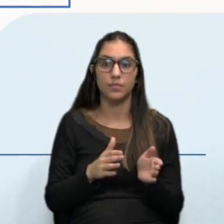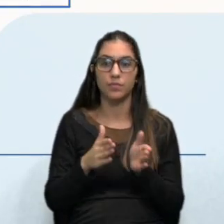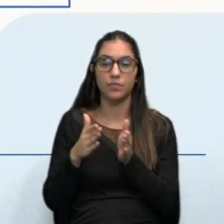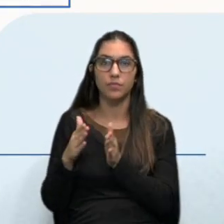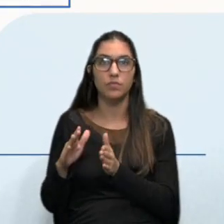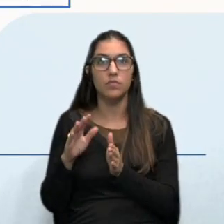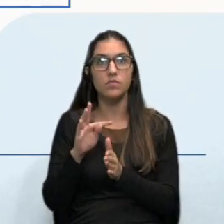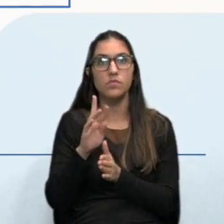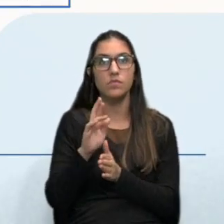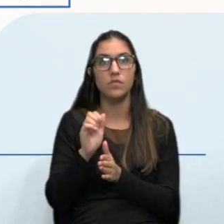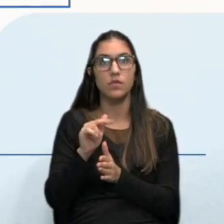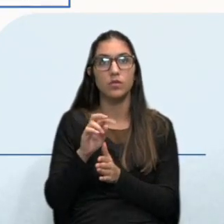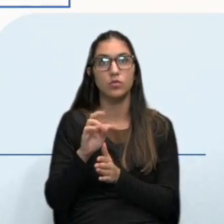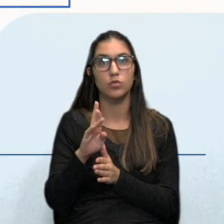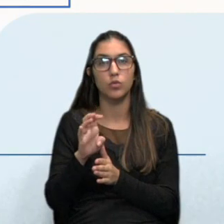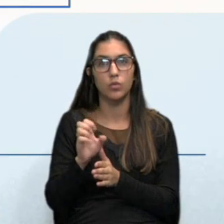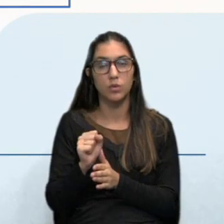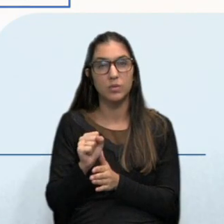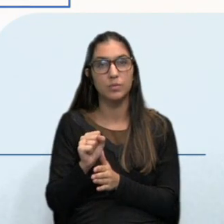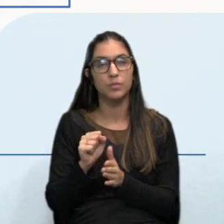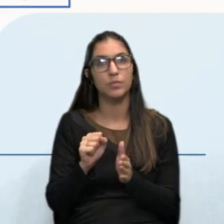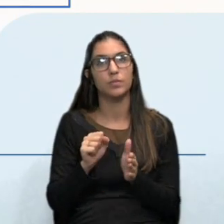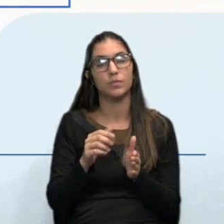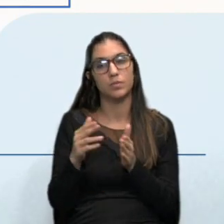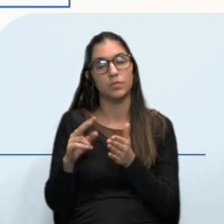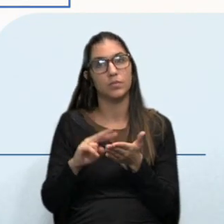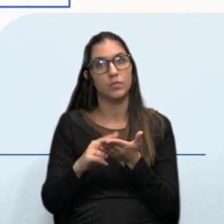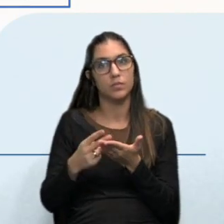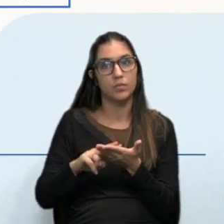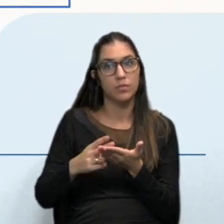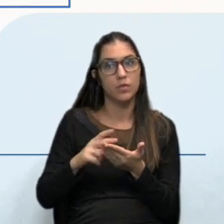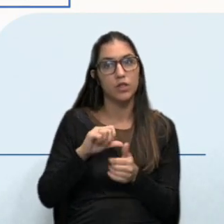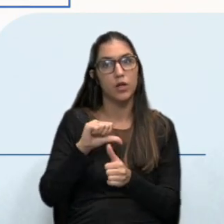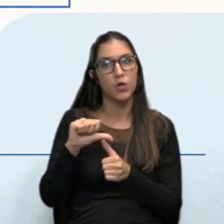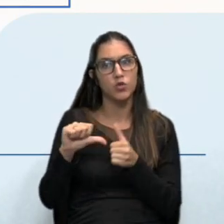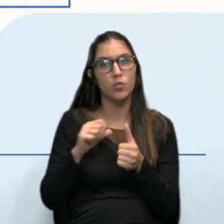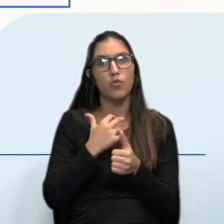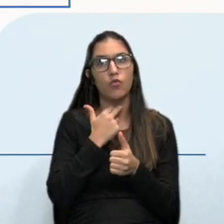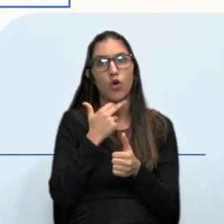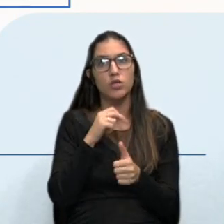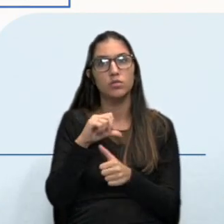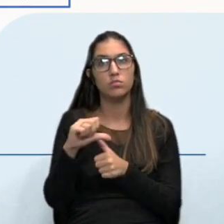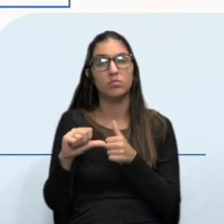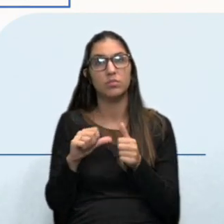Depois passou por transdutores. No caso aqui, que transformou a voz